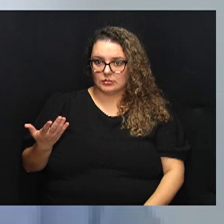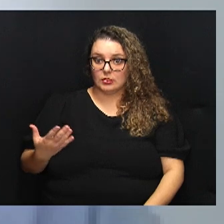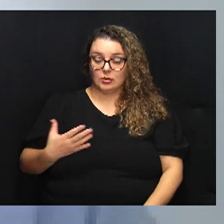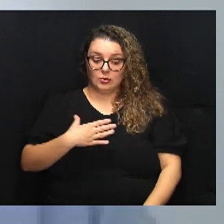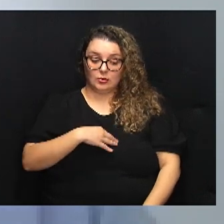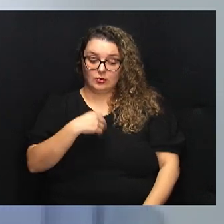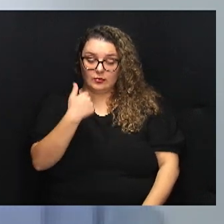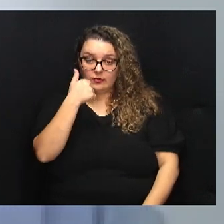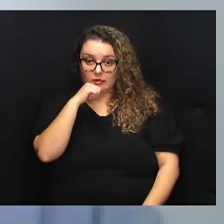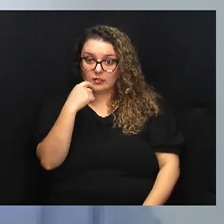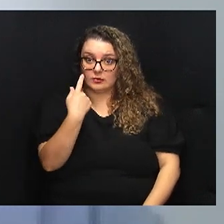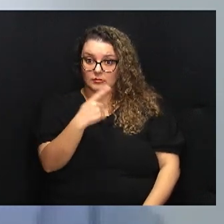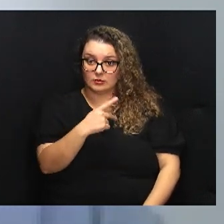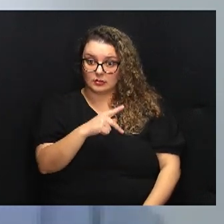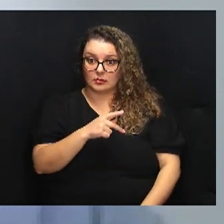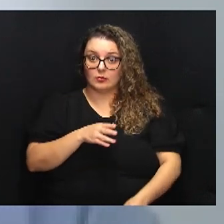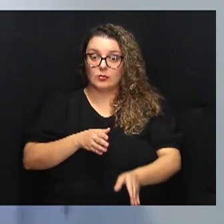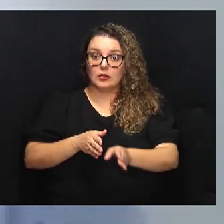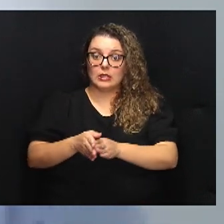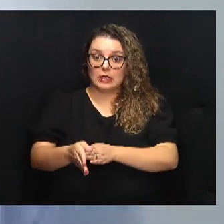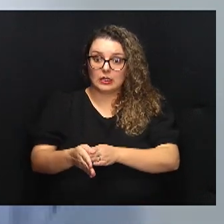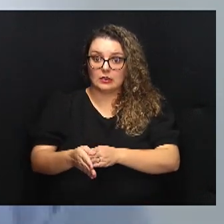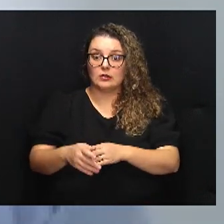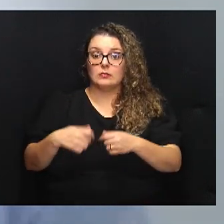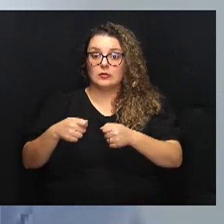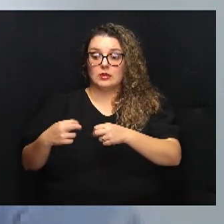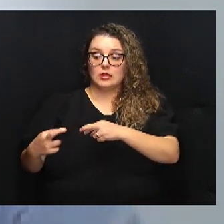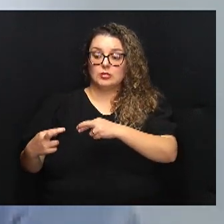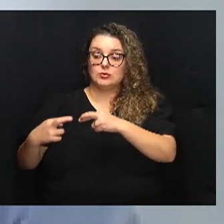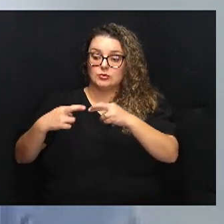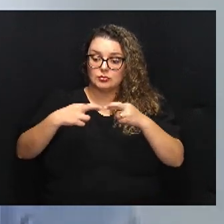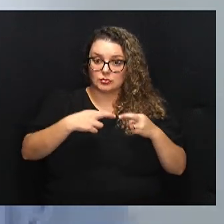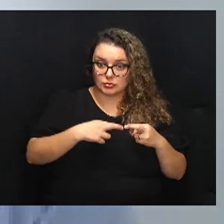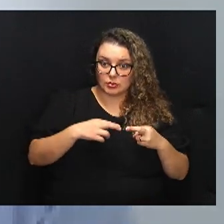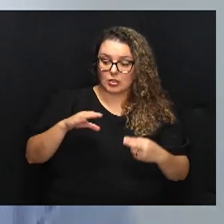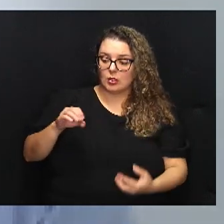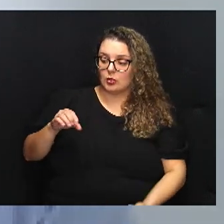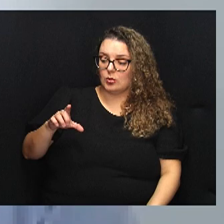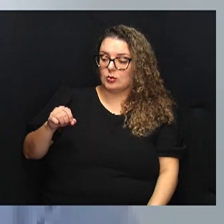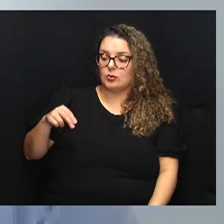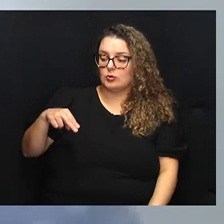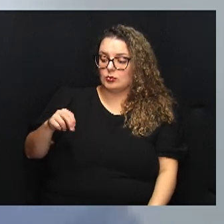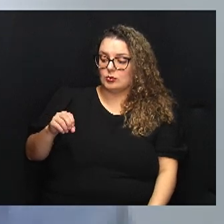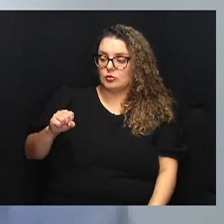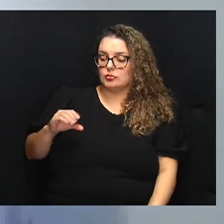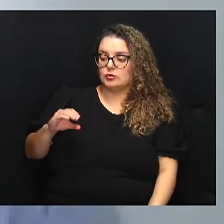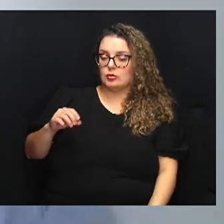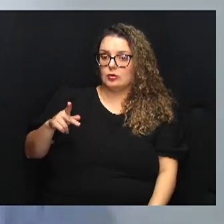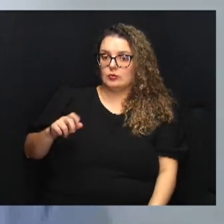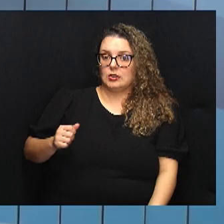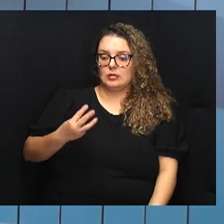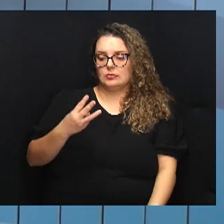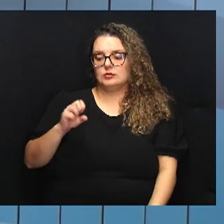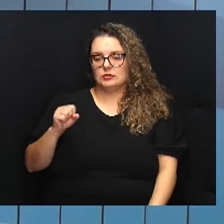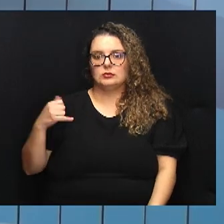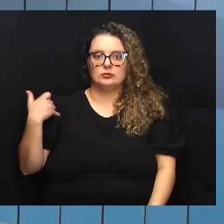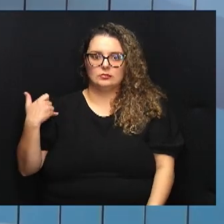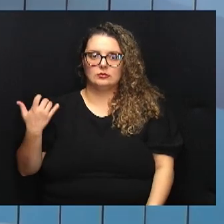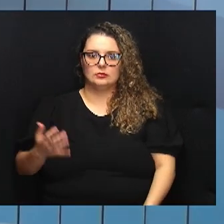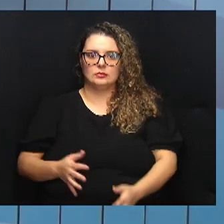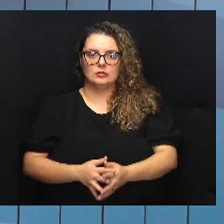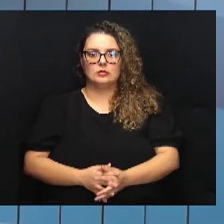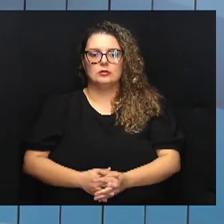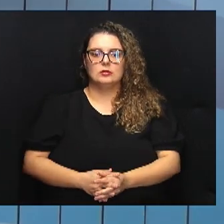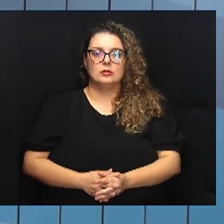filho dela, por recomendação, deve fazer a colonoscopia aos 38 anos. Quando é hora